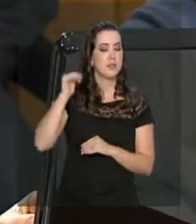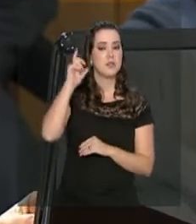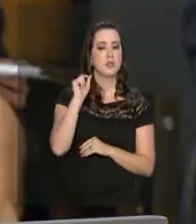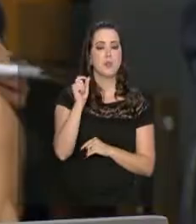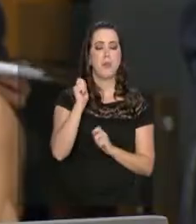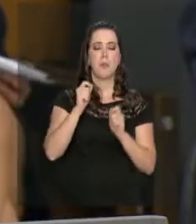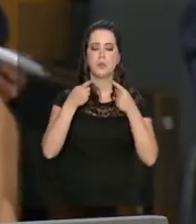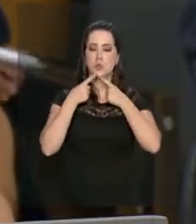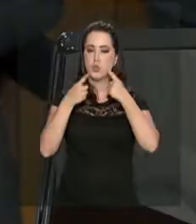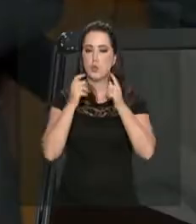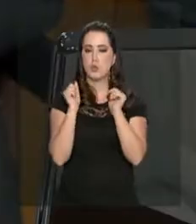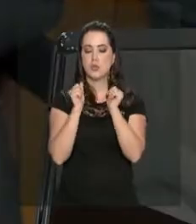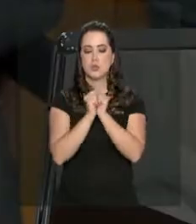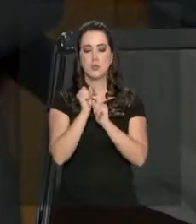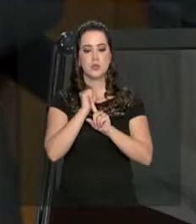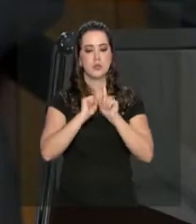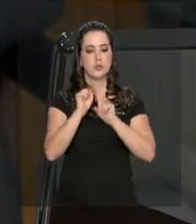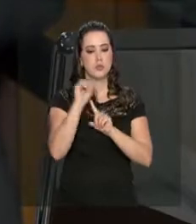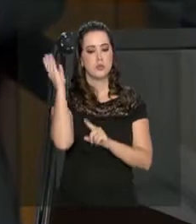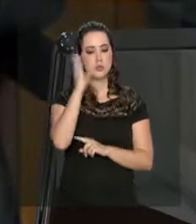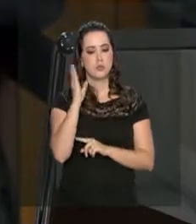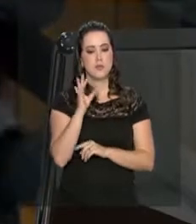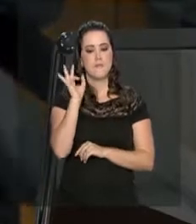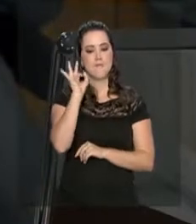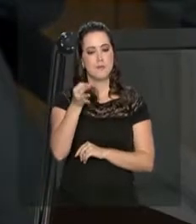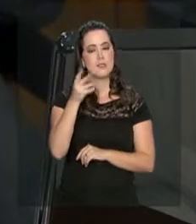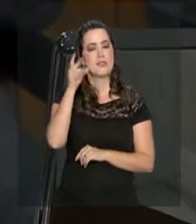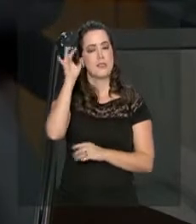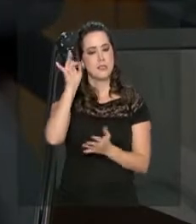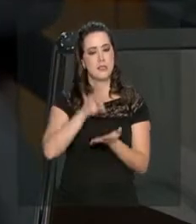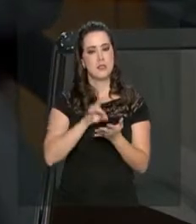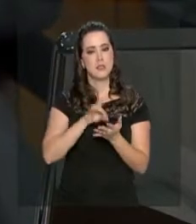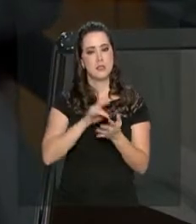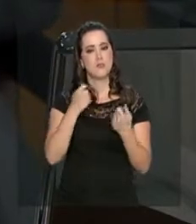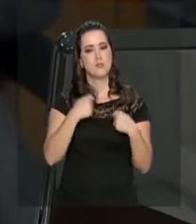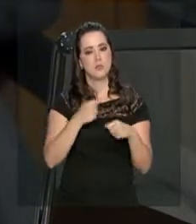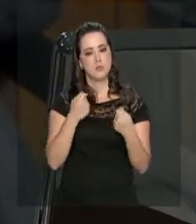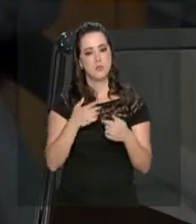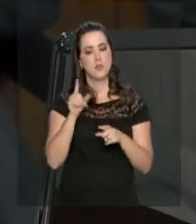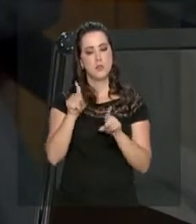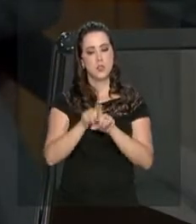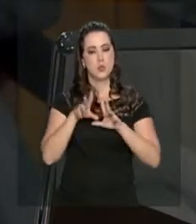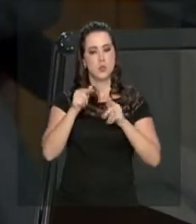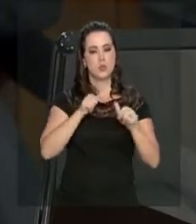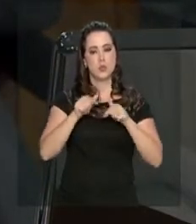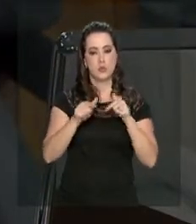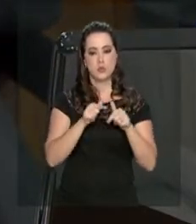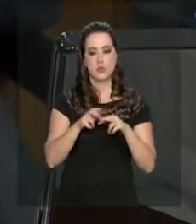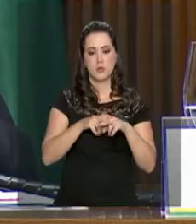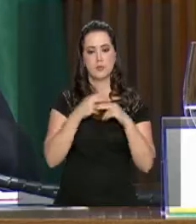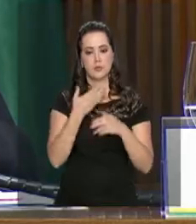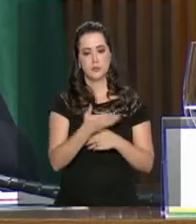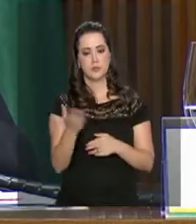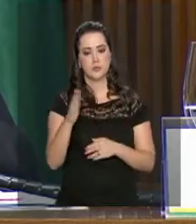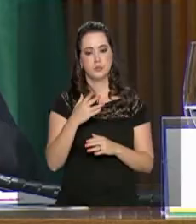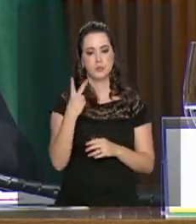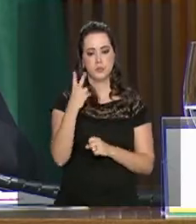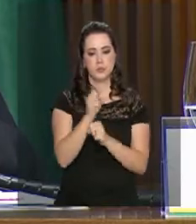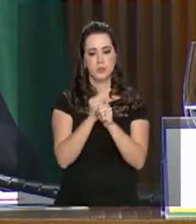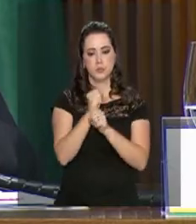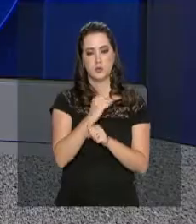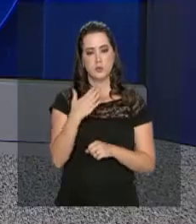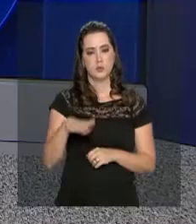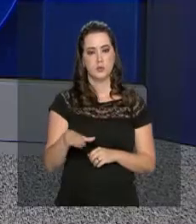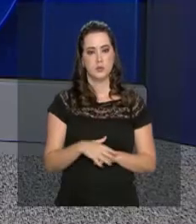dialogante a sociedade brasileira com absoluta certeza devedora de todo o trabalho desenvolvido pelo seu longo desses dois anos e